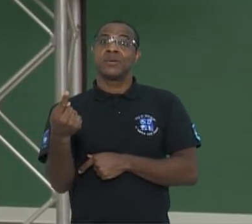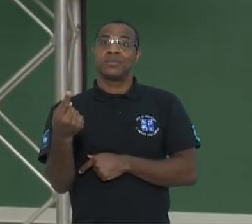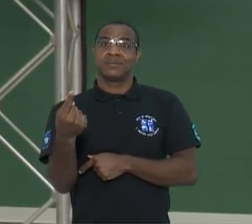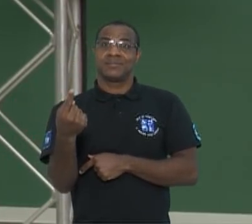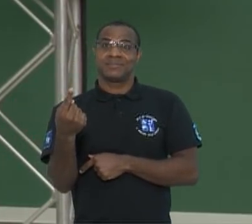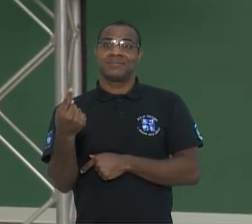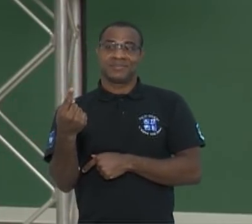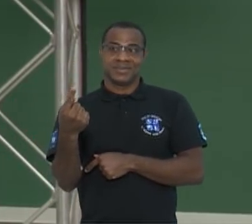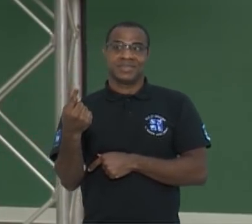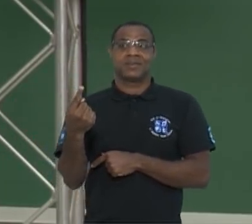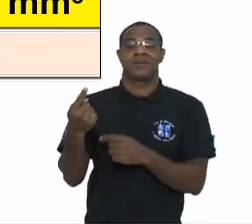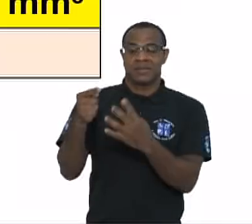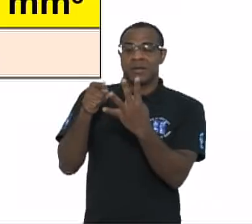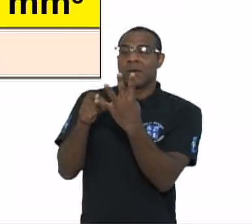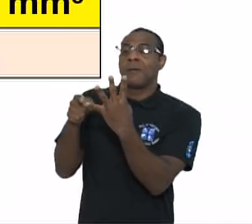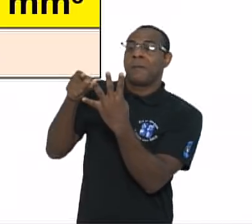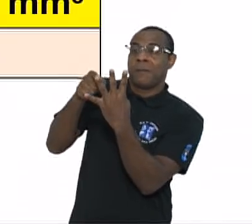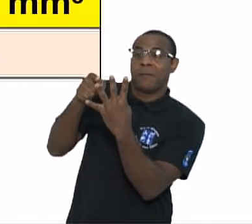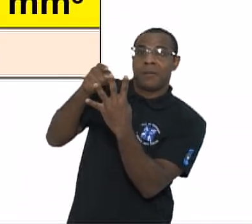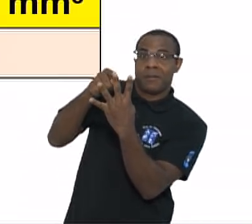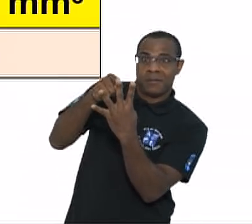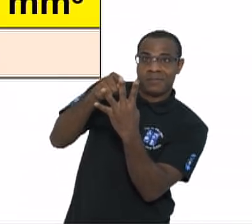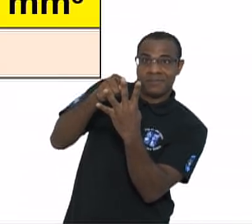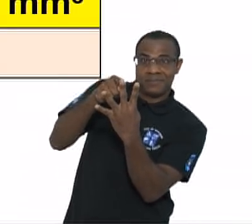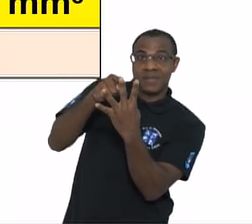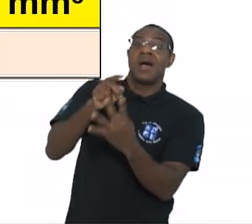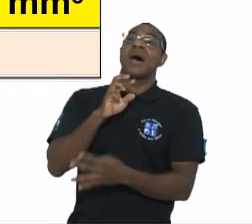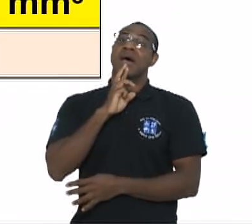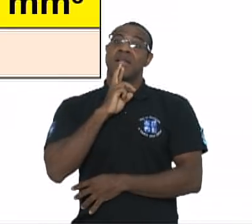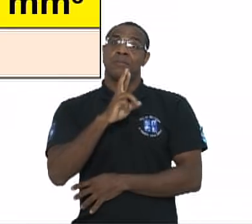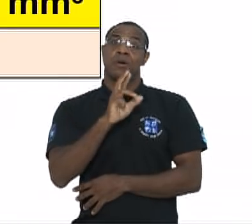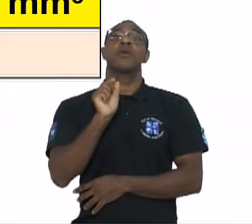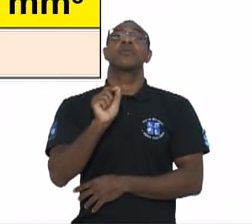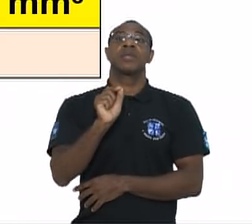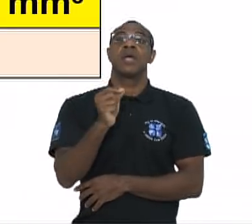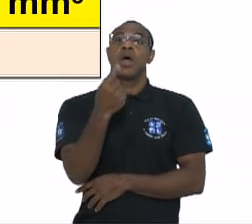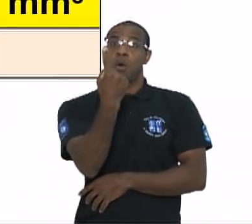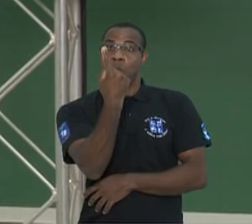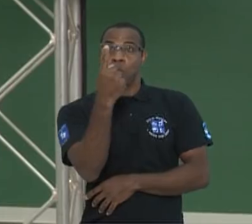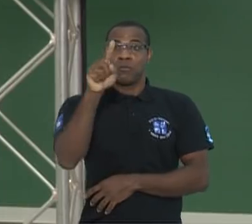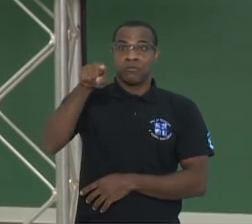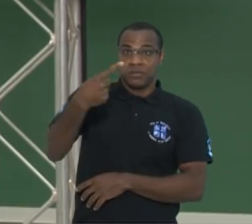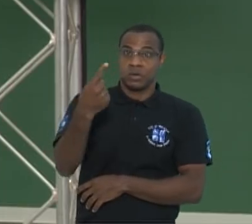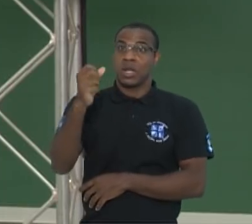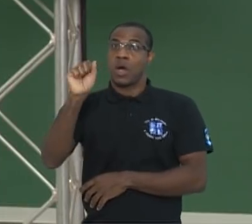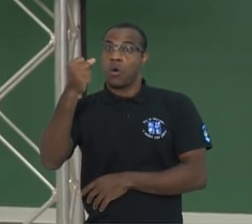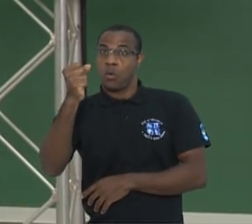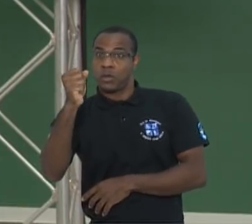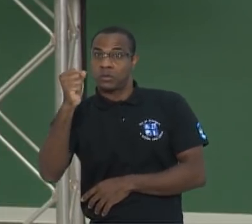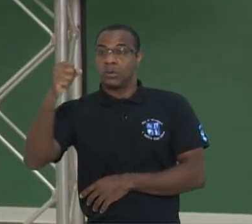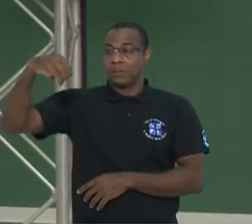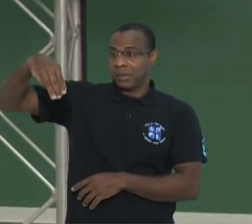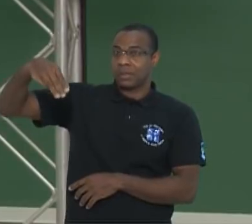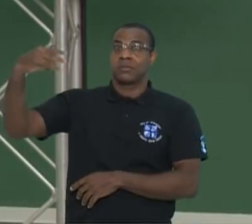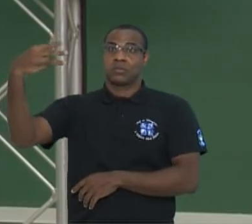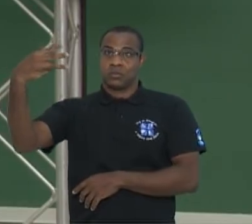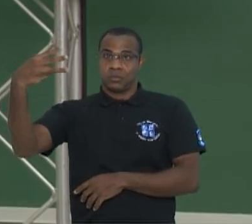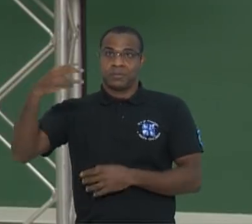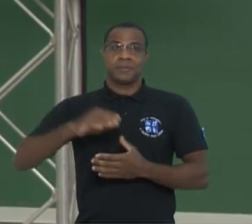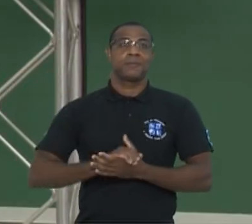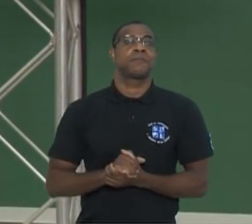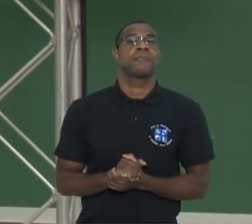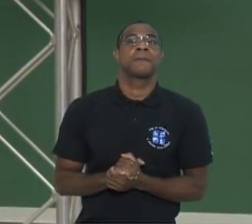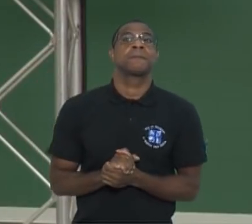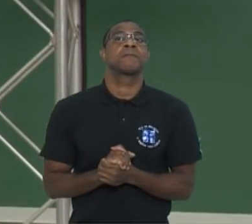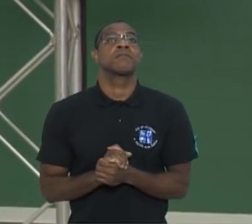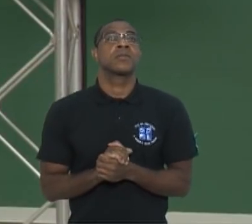algarismos. Então, por isso que a minha resposta fica 1,8 metros cúbicos, certo? E o último, a